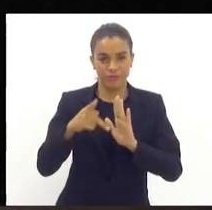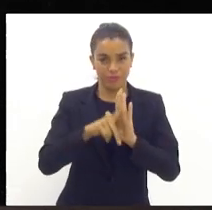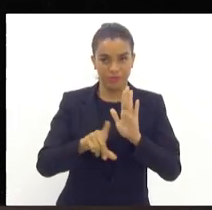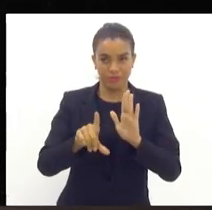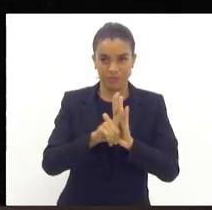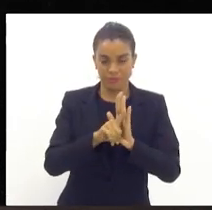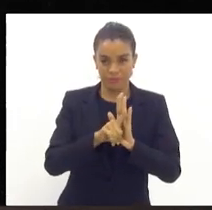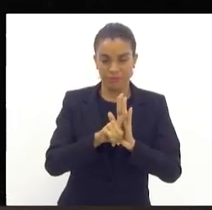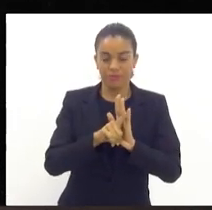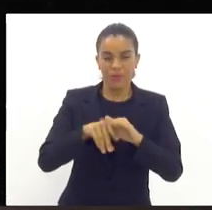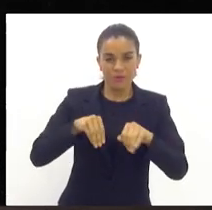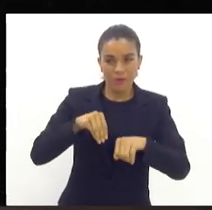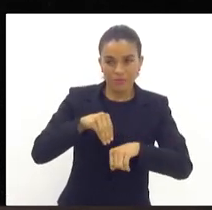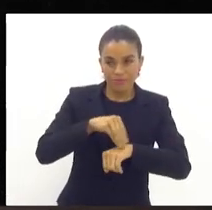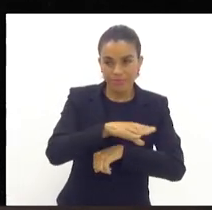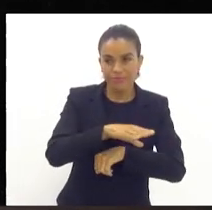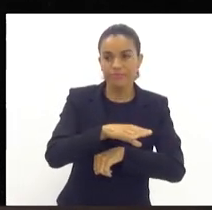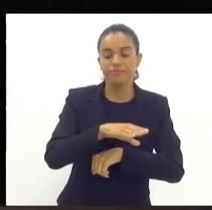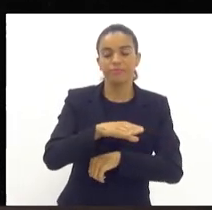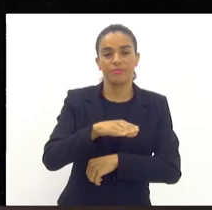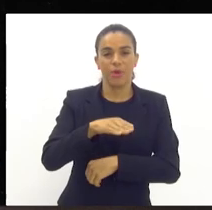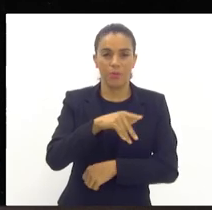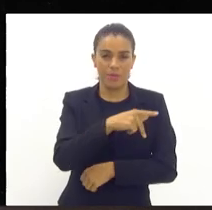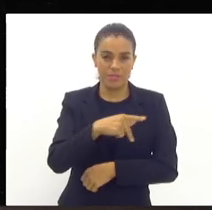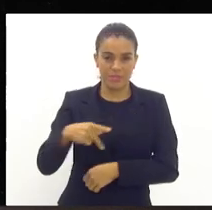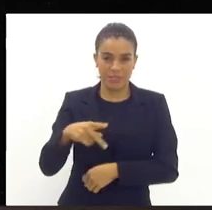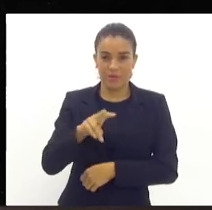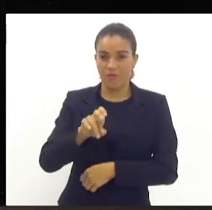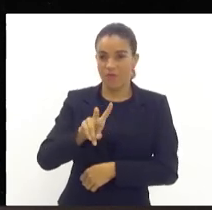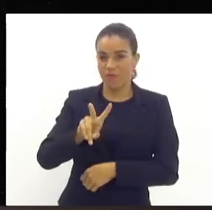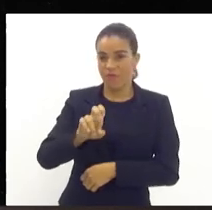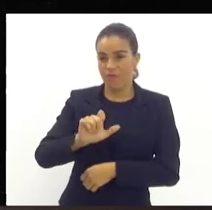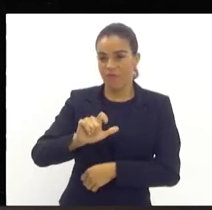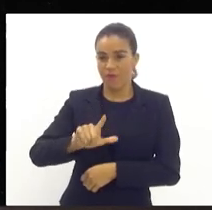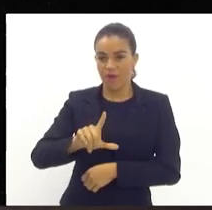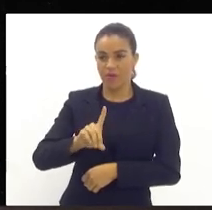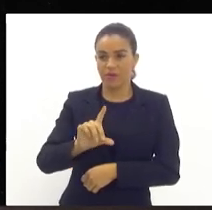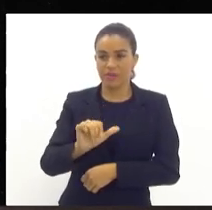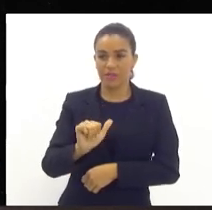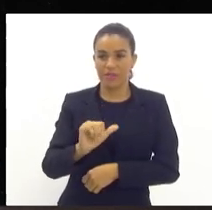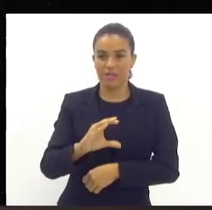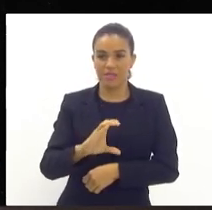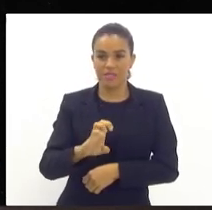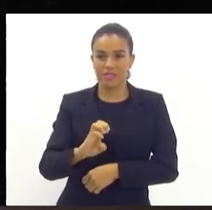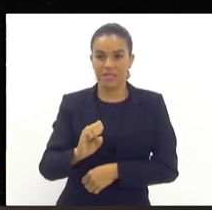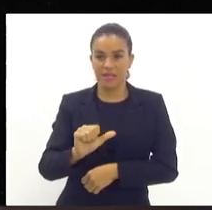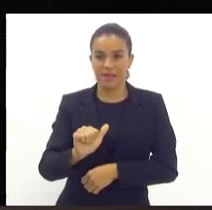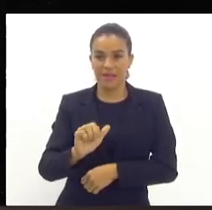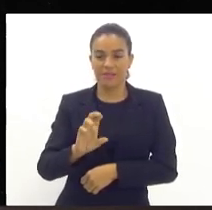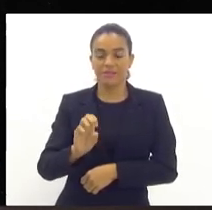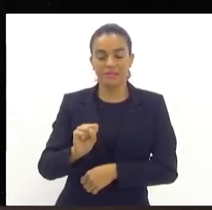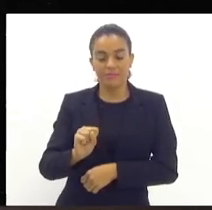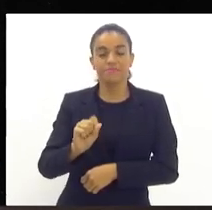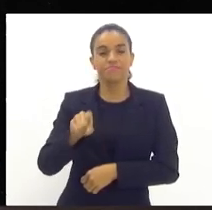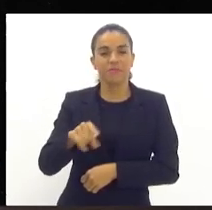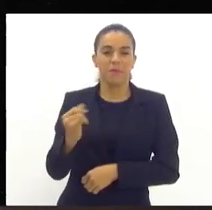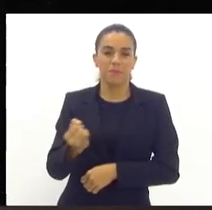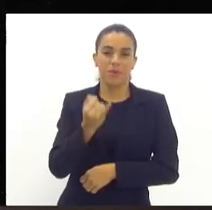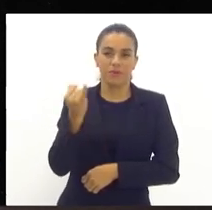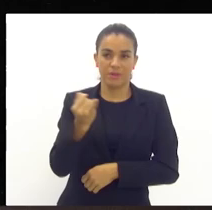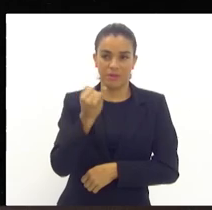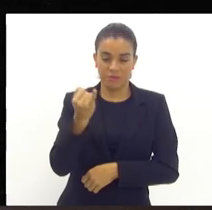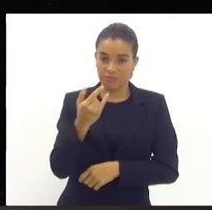gostei que o deputado Val, que está presidindo os trabalhos nesse momento, que também é um ator importante nesse processo, tendo em